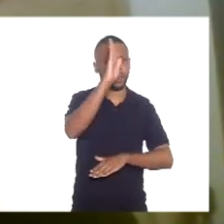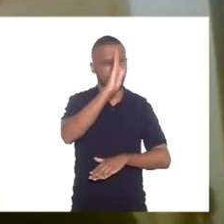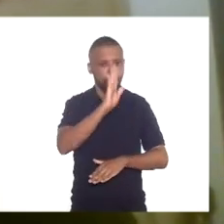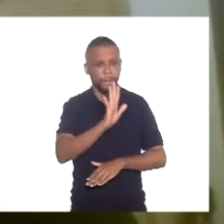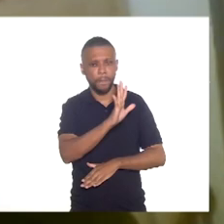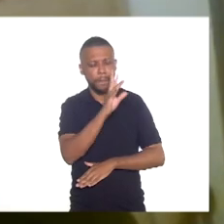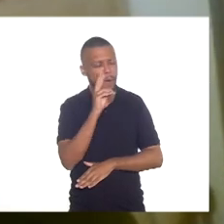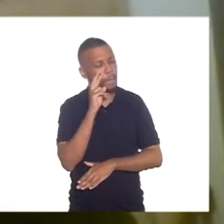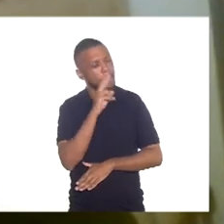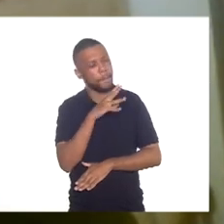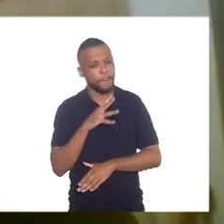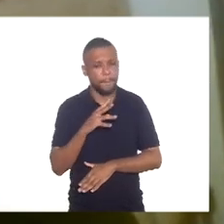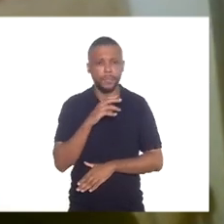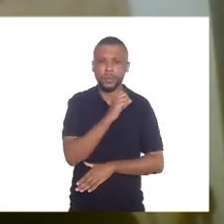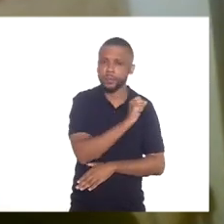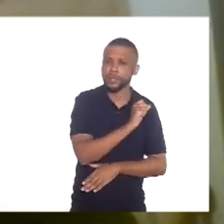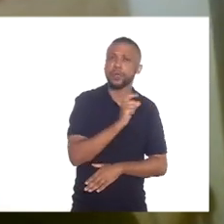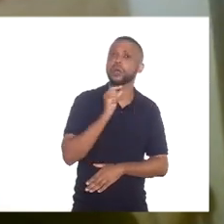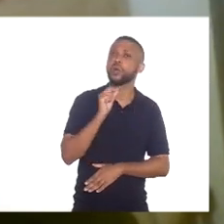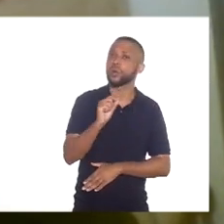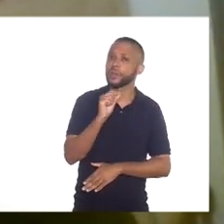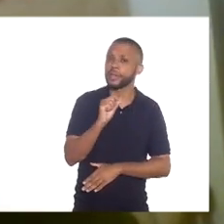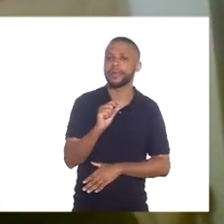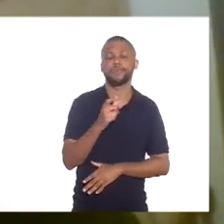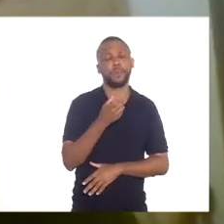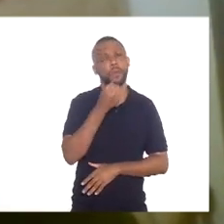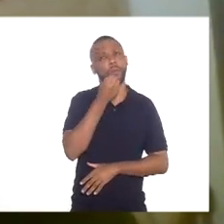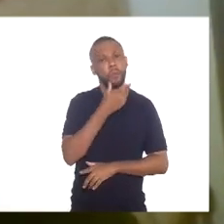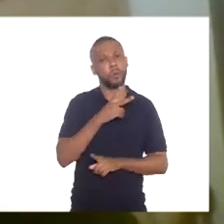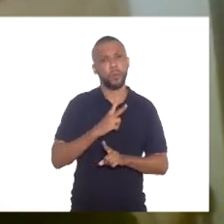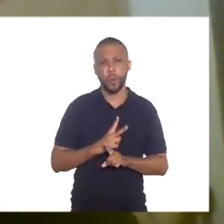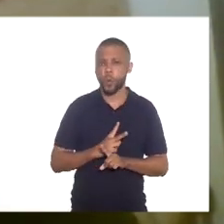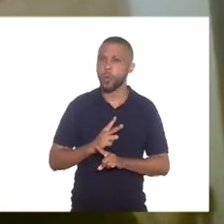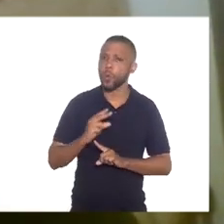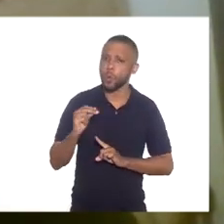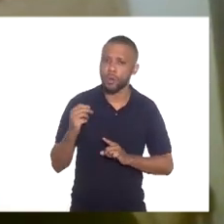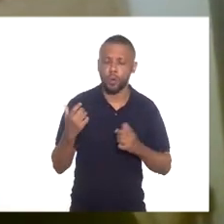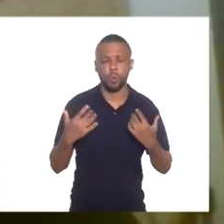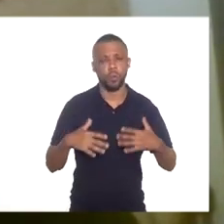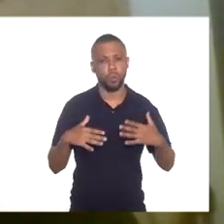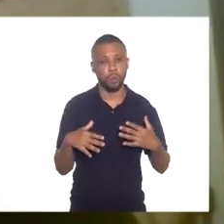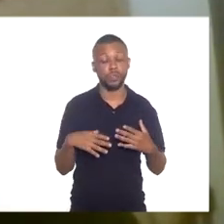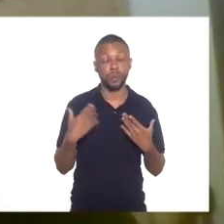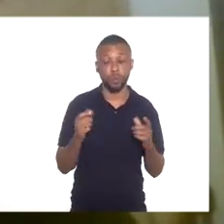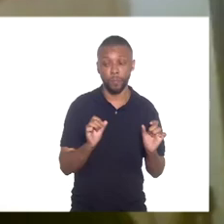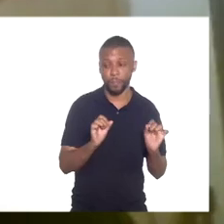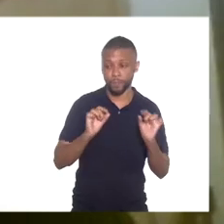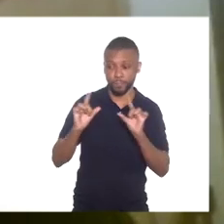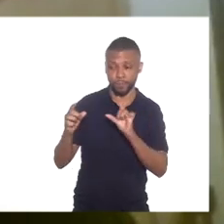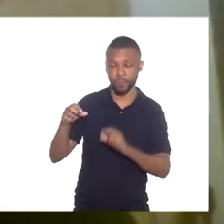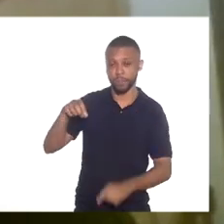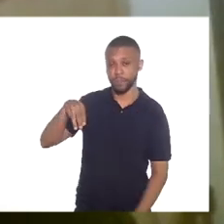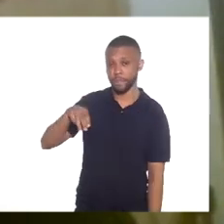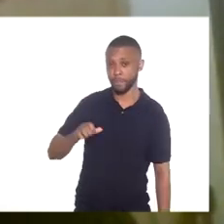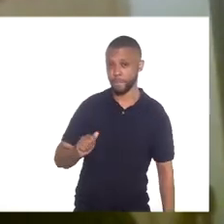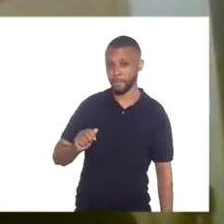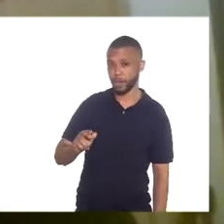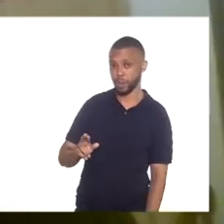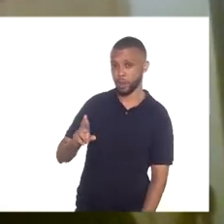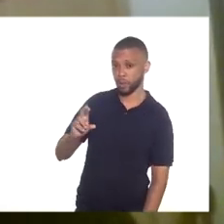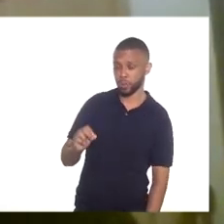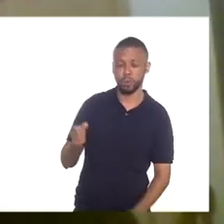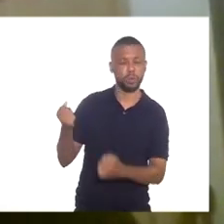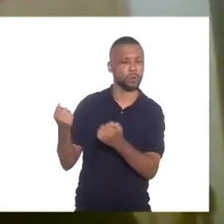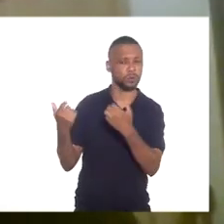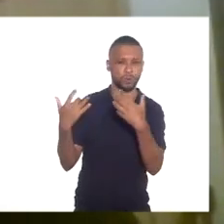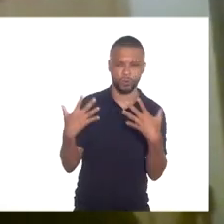vi, né? Ela foi vitoriosa. Agora, como o Mauro Osório mencionou, né? Eu havia dito para ele o seguinte, olha, uma